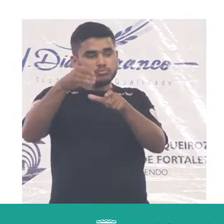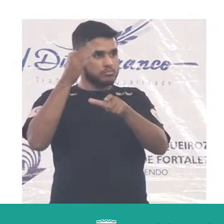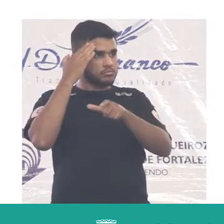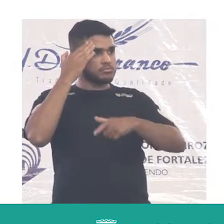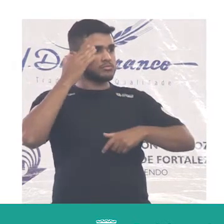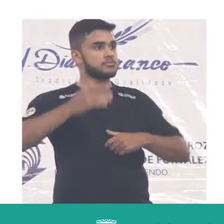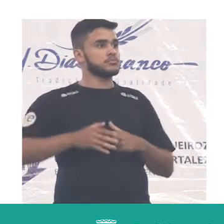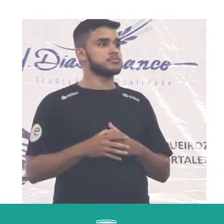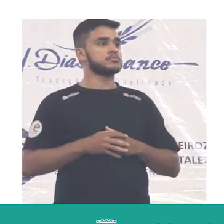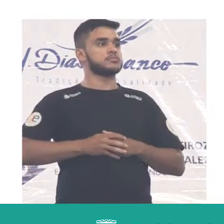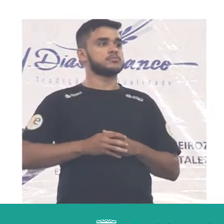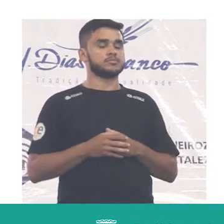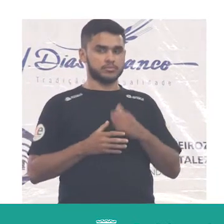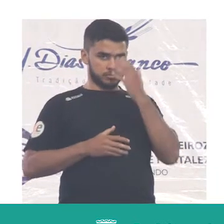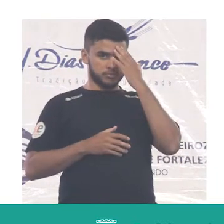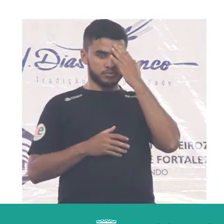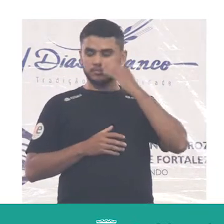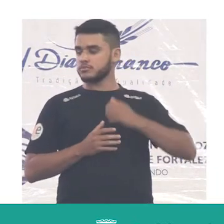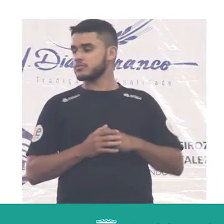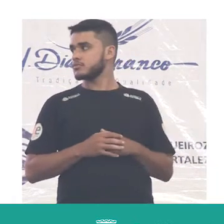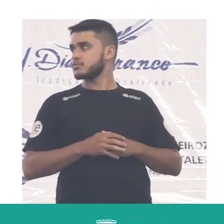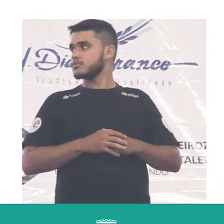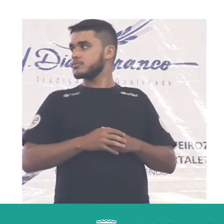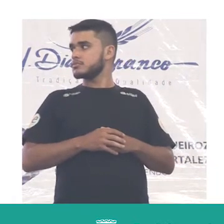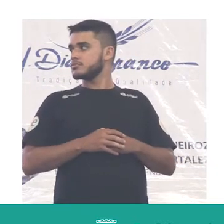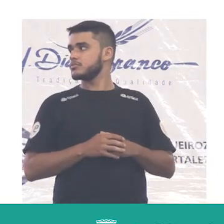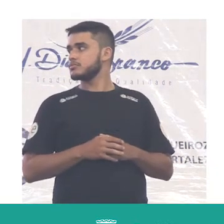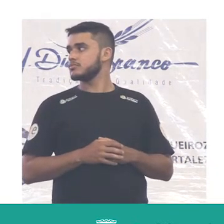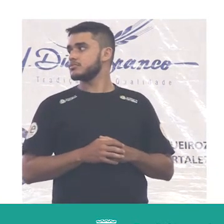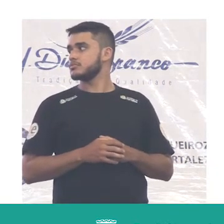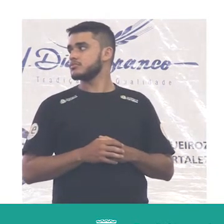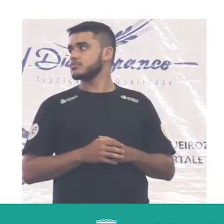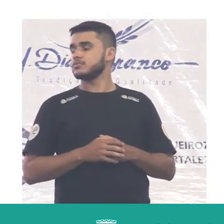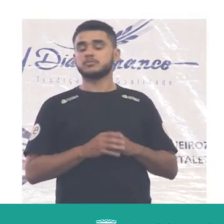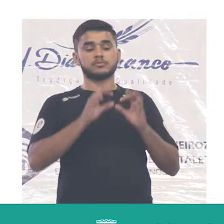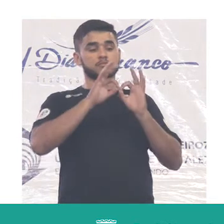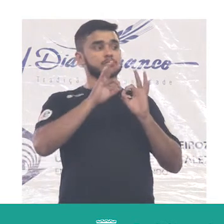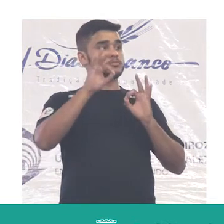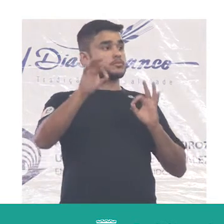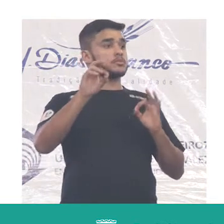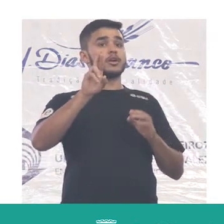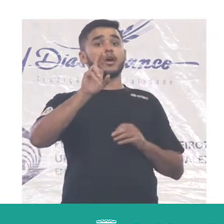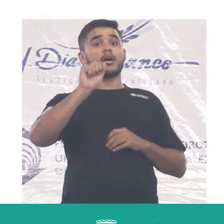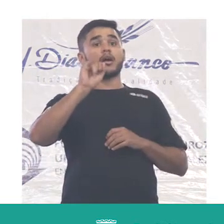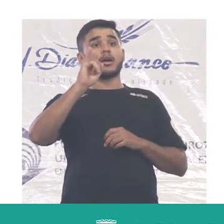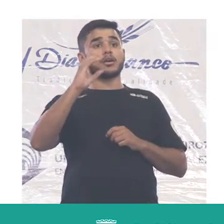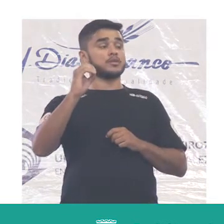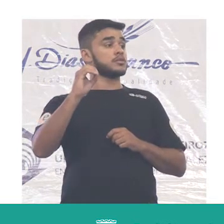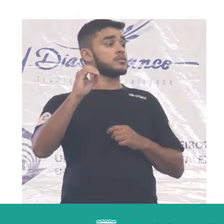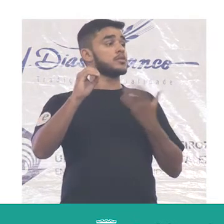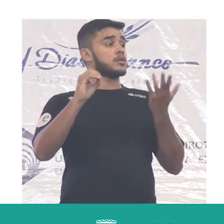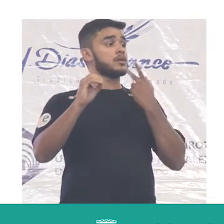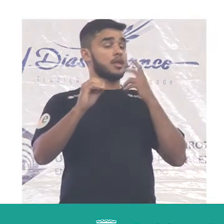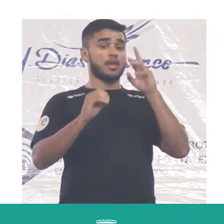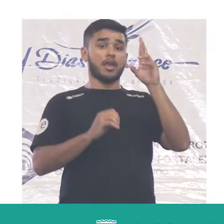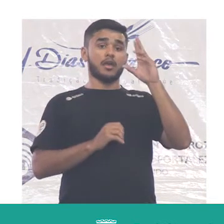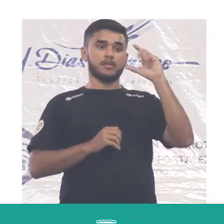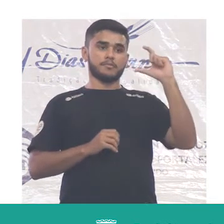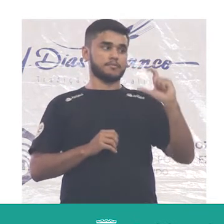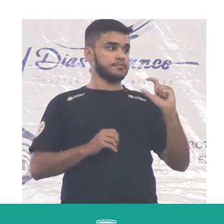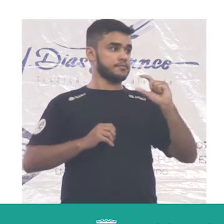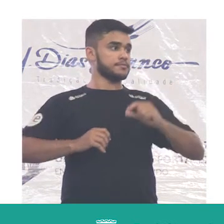o que eu falei, vocês entenderam? O raio da ilha de lazer será Rzinho